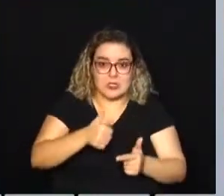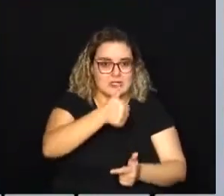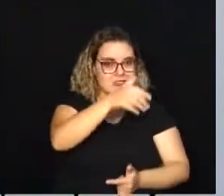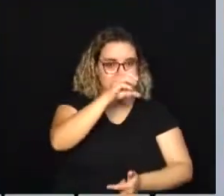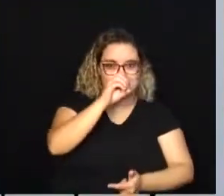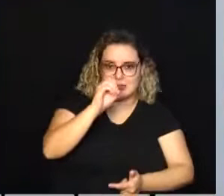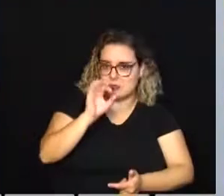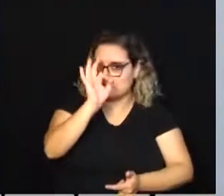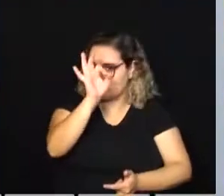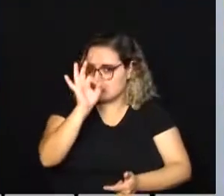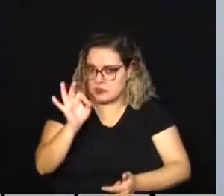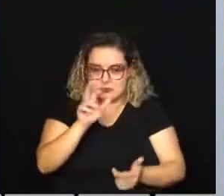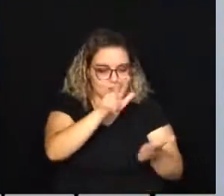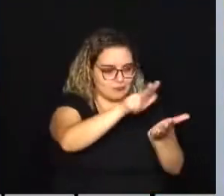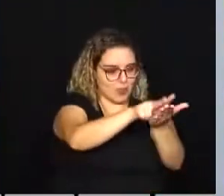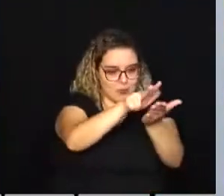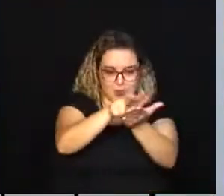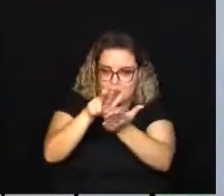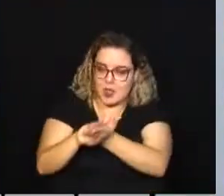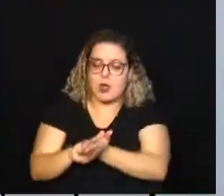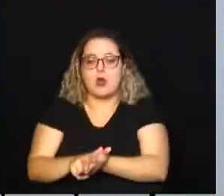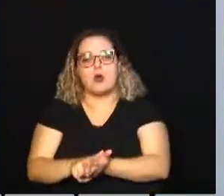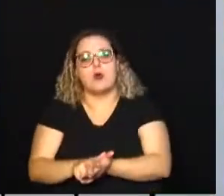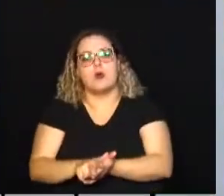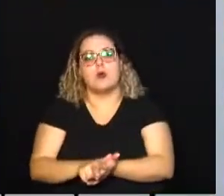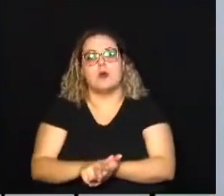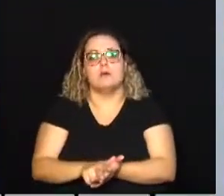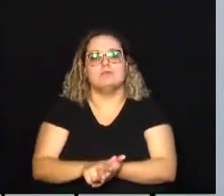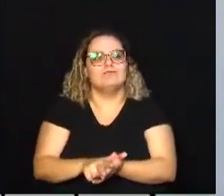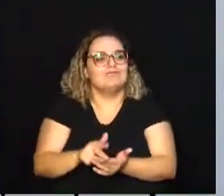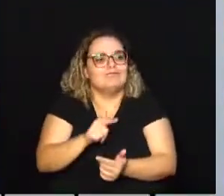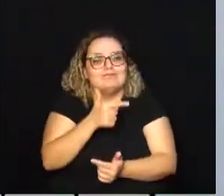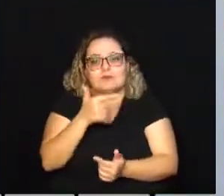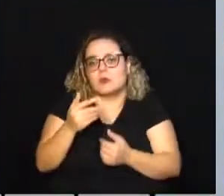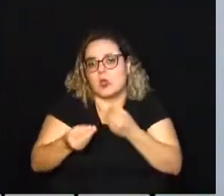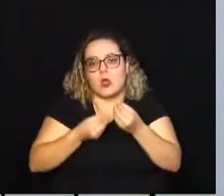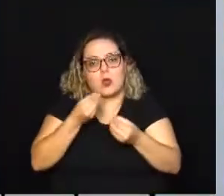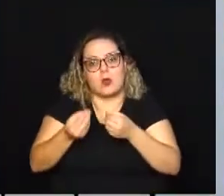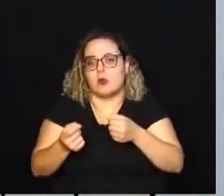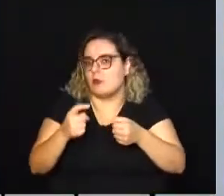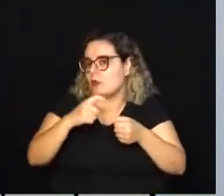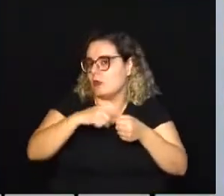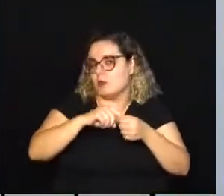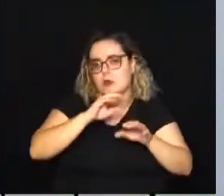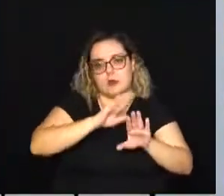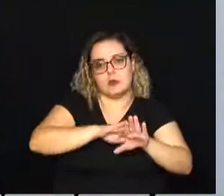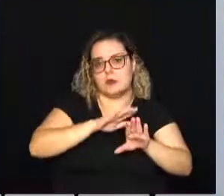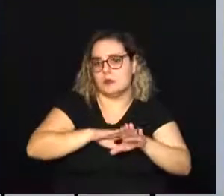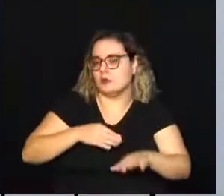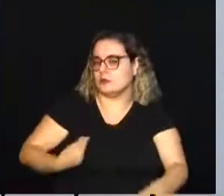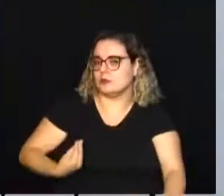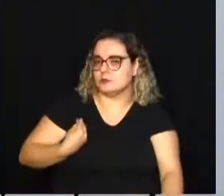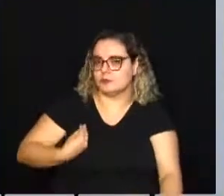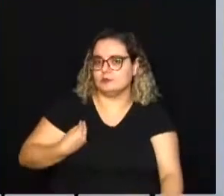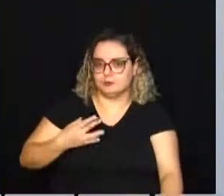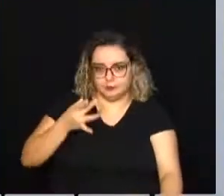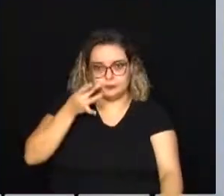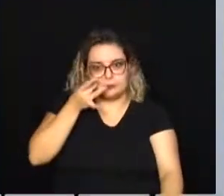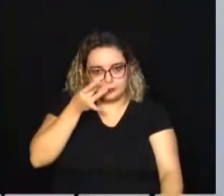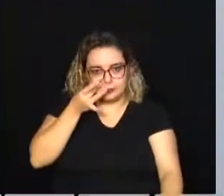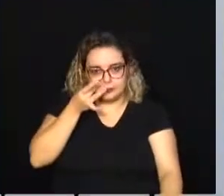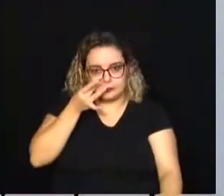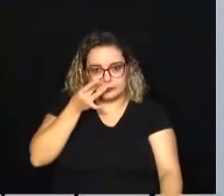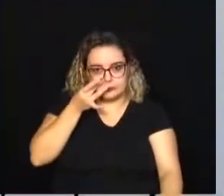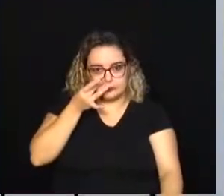ocupadas, a situação extrema não tem condição de voltar às atividades presenciais. Veja, por exemplo, o caso agora